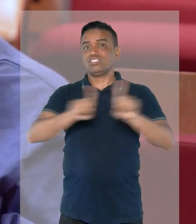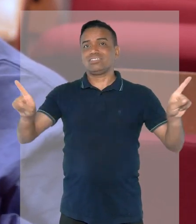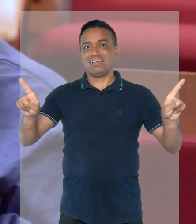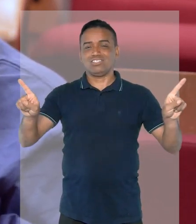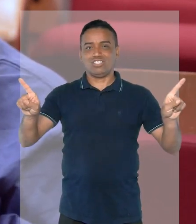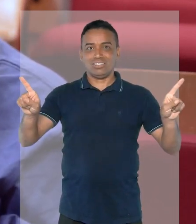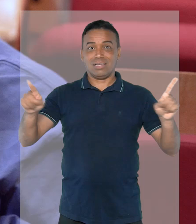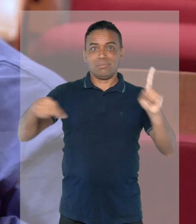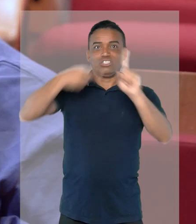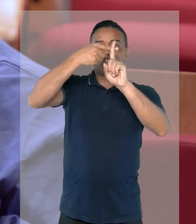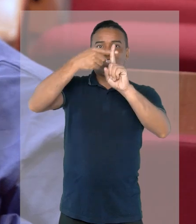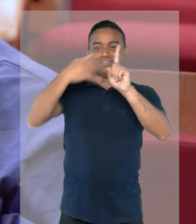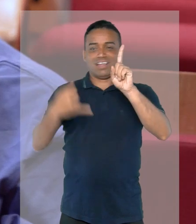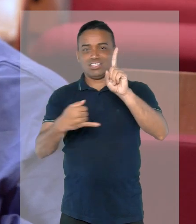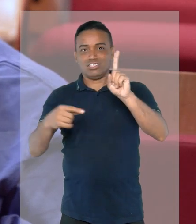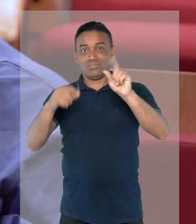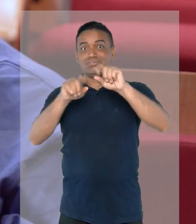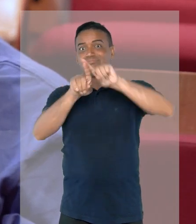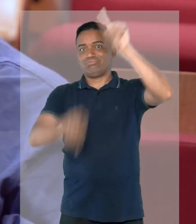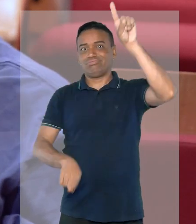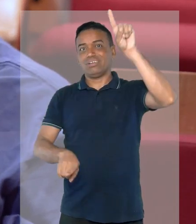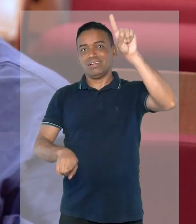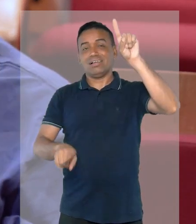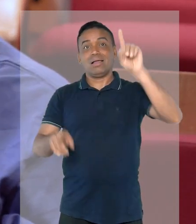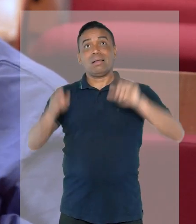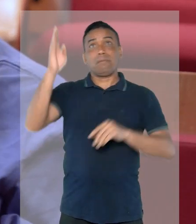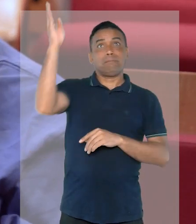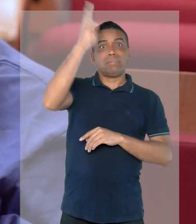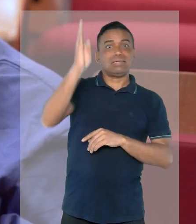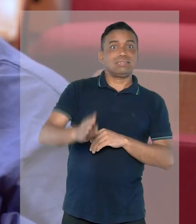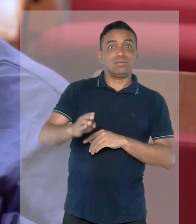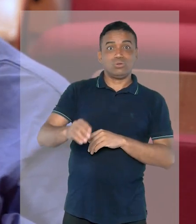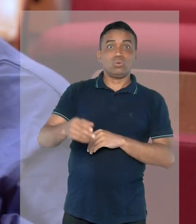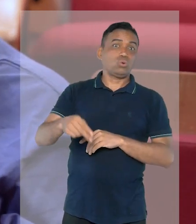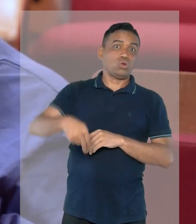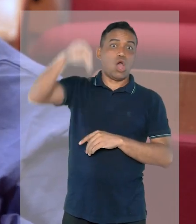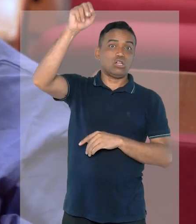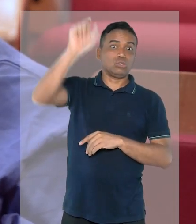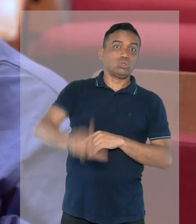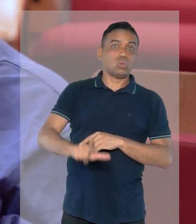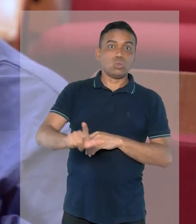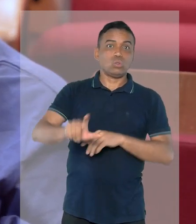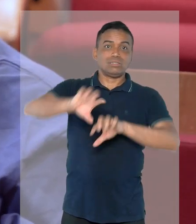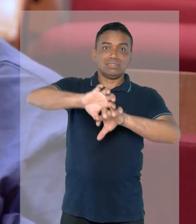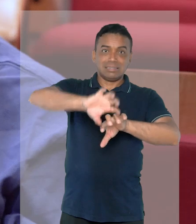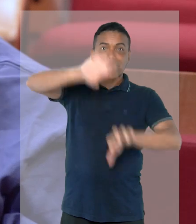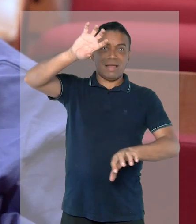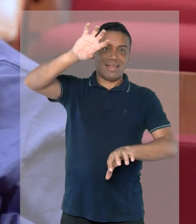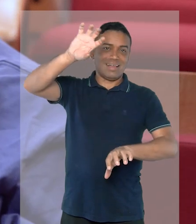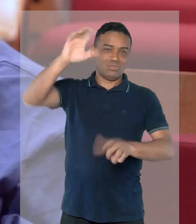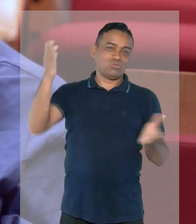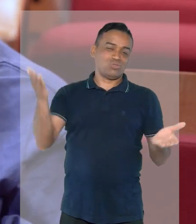dos polos, próximo e distante do Brasil bipolarizado de hoje, né? Eu